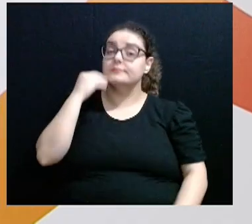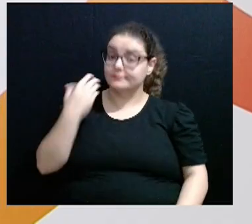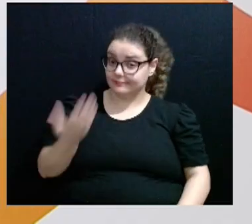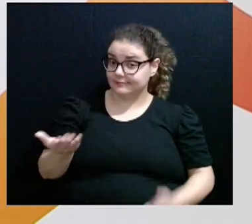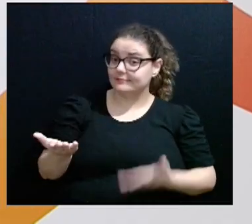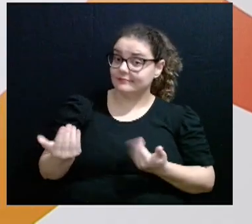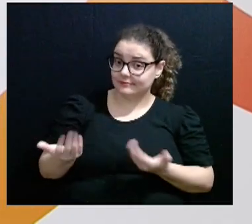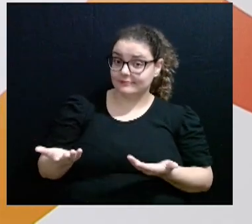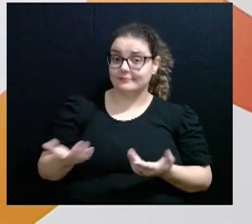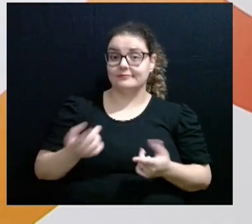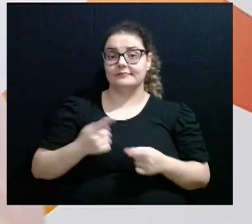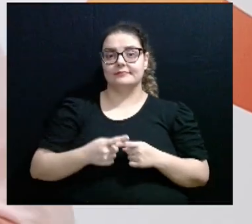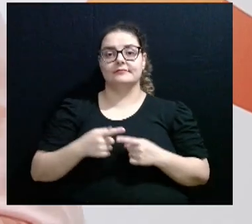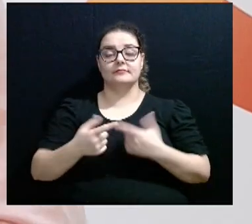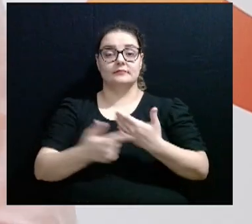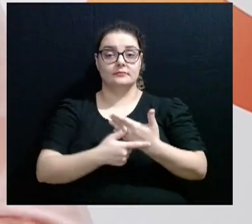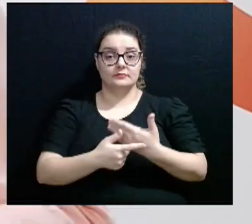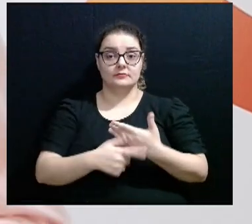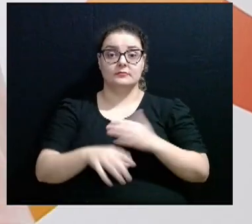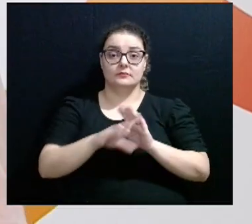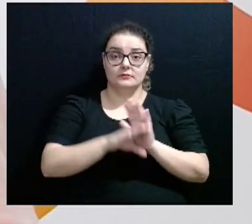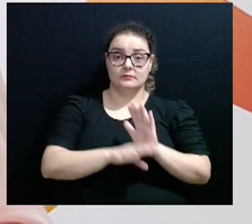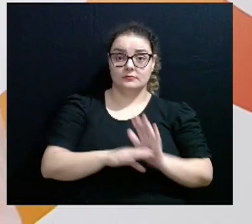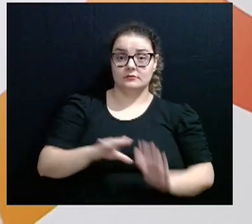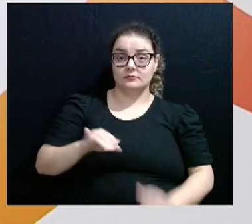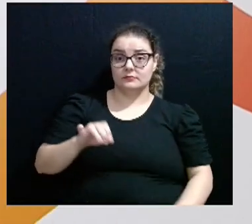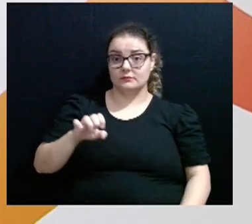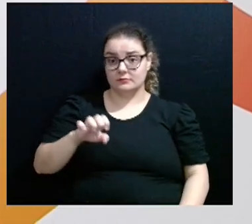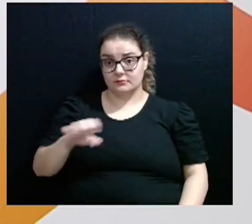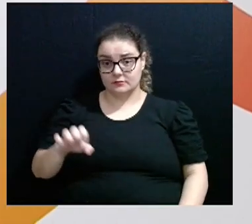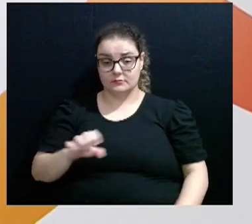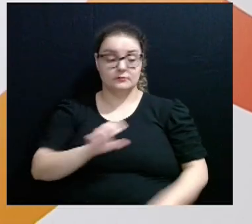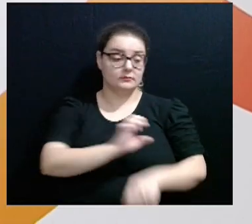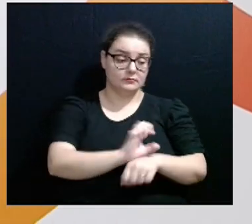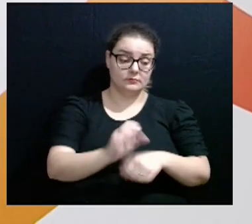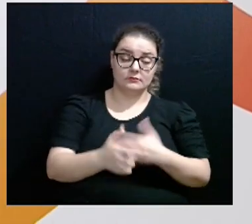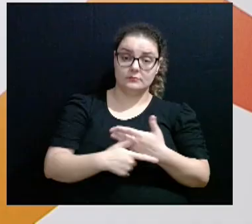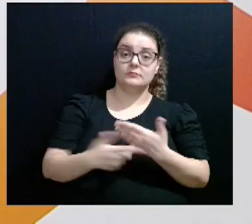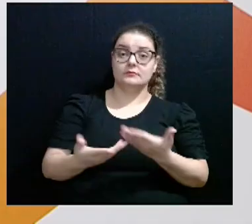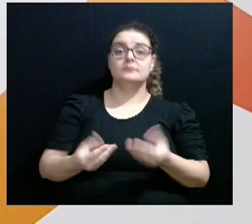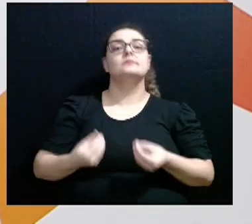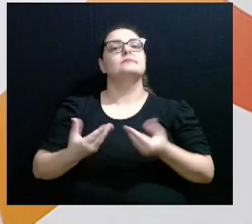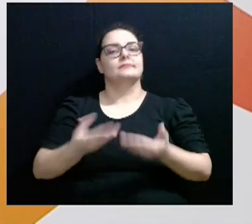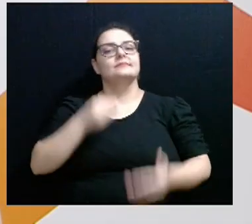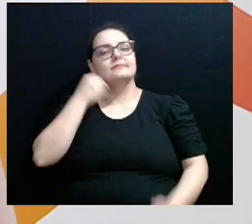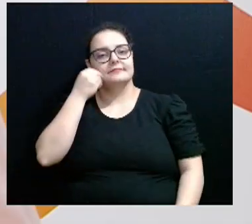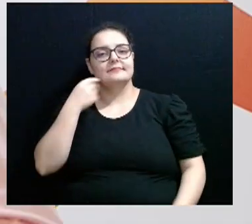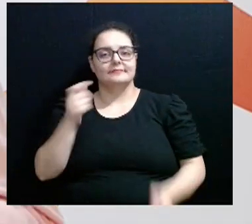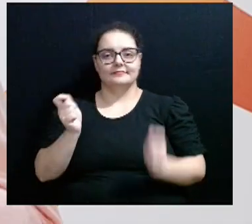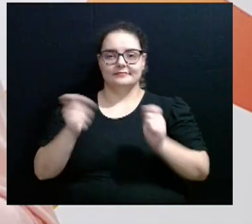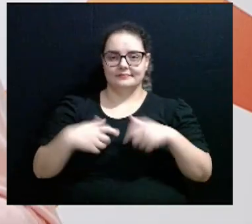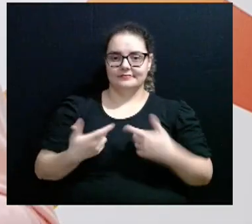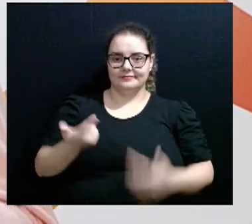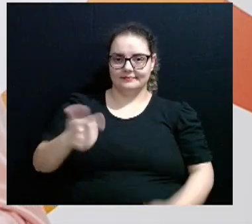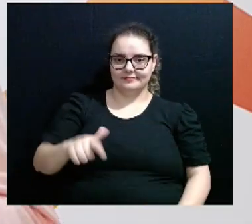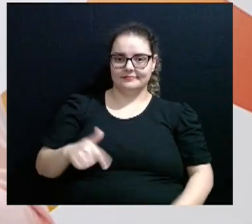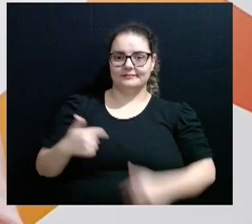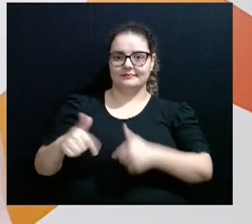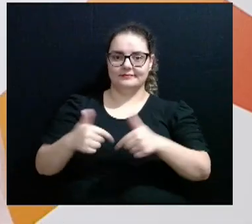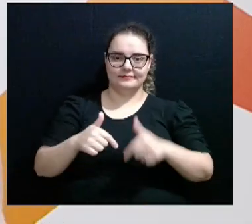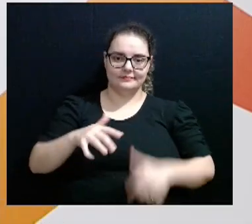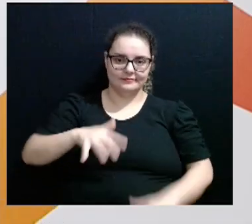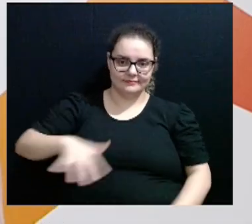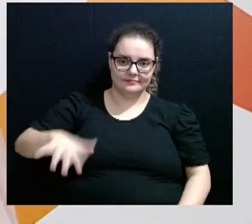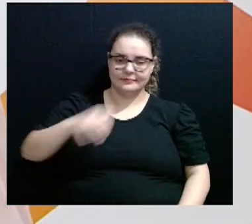o papel do programa do aprendiz, o papel do estágio é realmente esse: te dar a experiência necessária para você continuar no mercado de trabalho. Então, eu